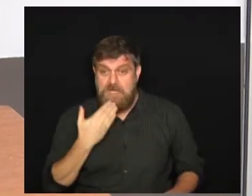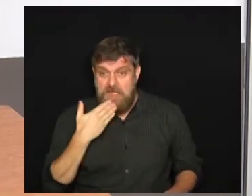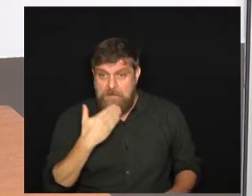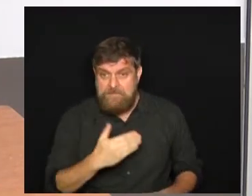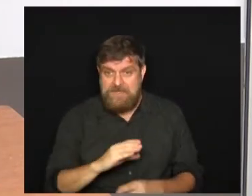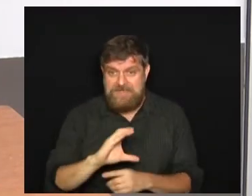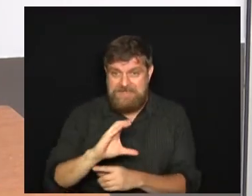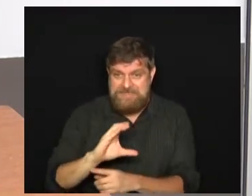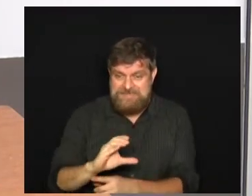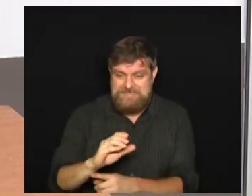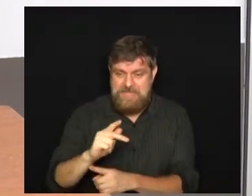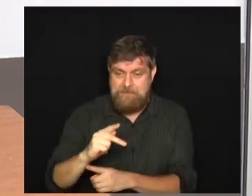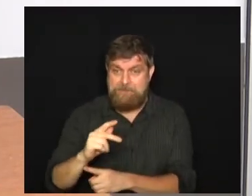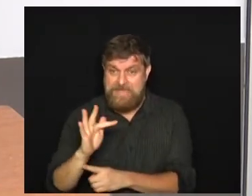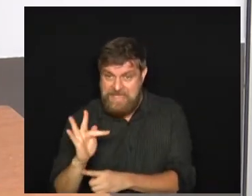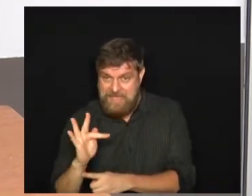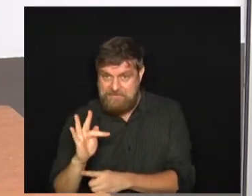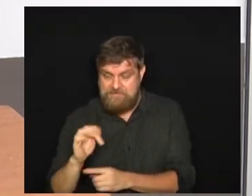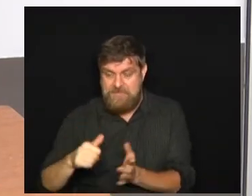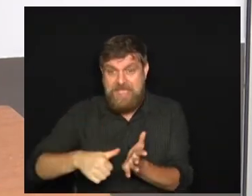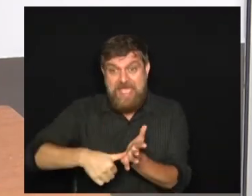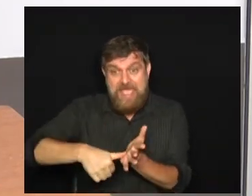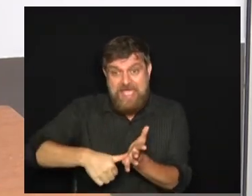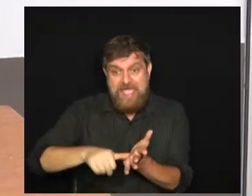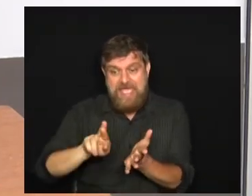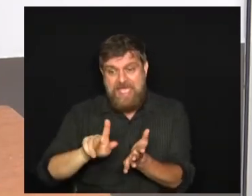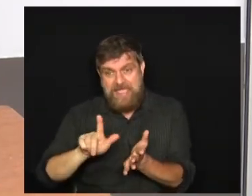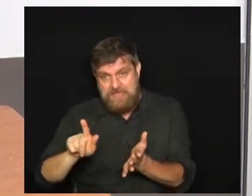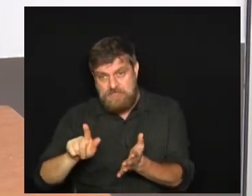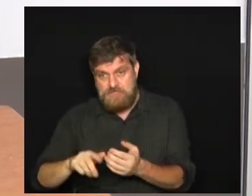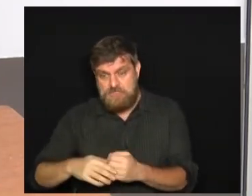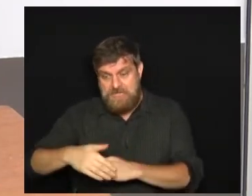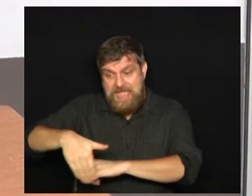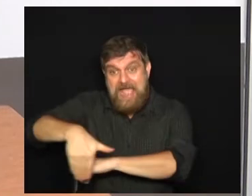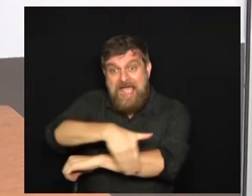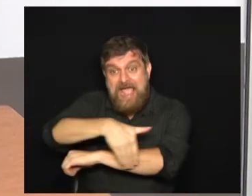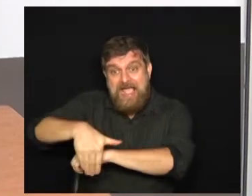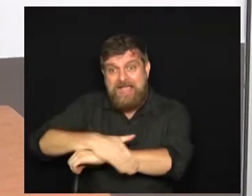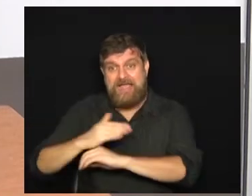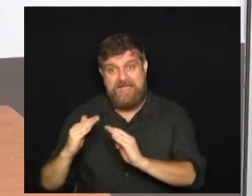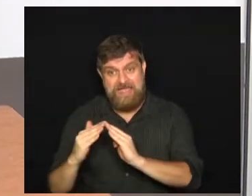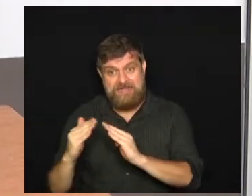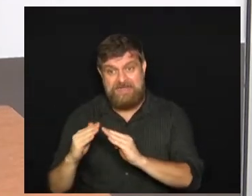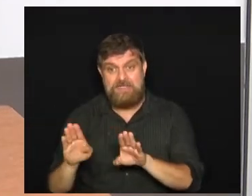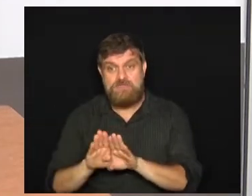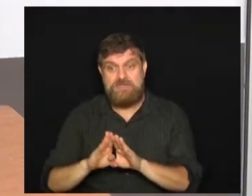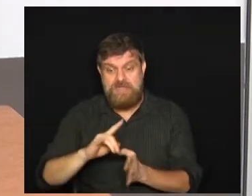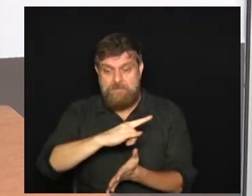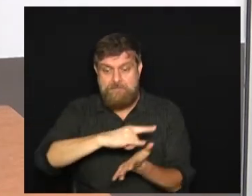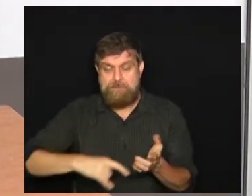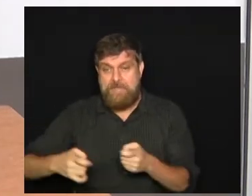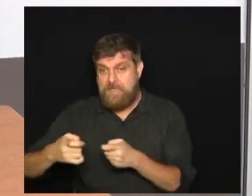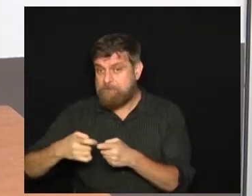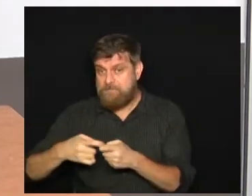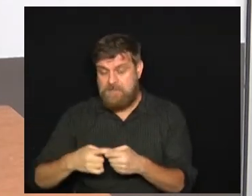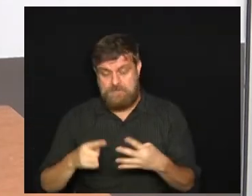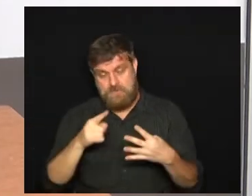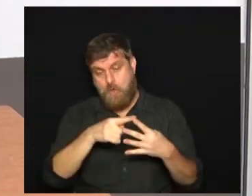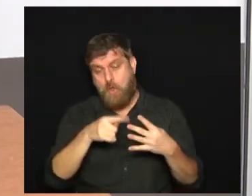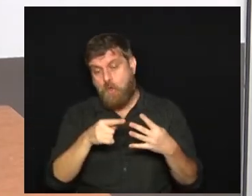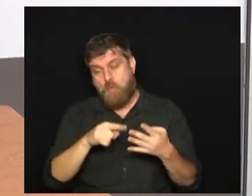o RG, um comprovante de residência e o laudo, apenas. Esses são os documentos que nós pedimos desde o começo para fazer o